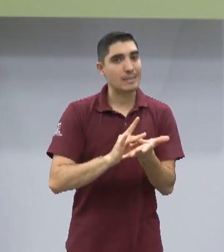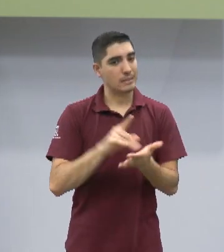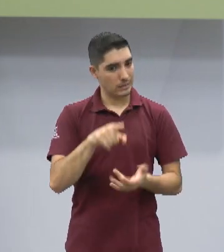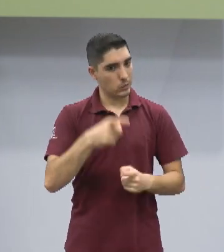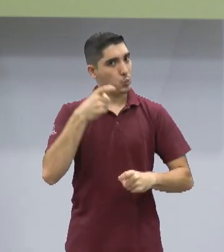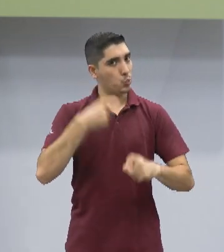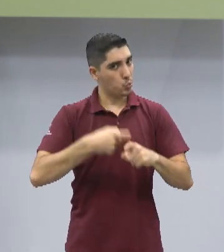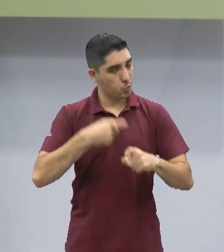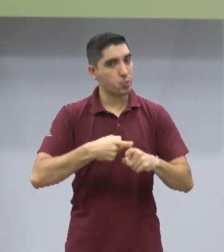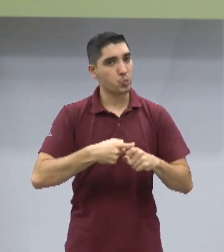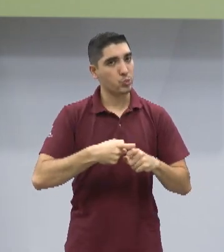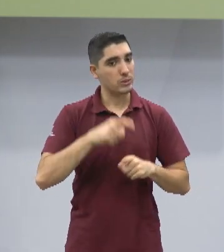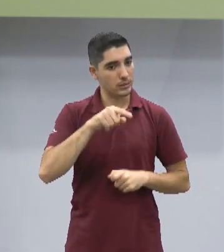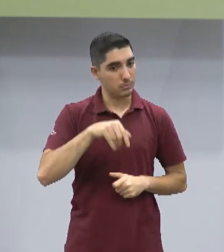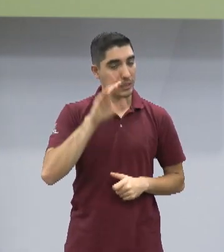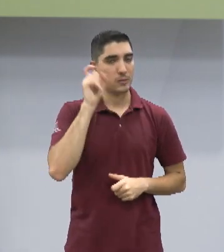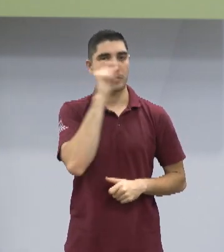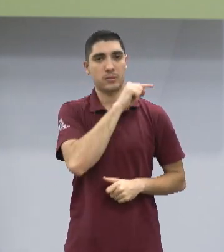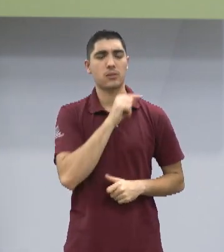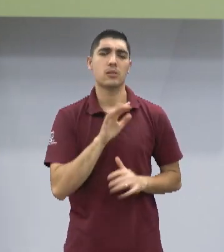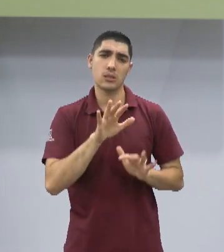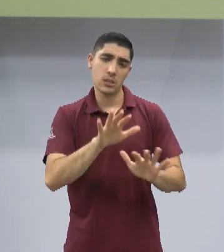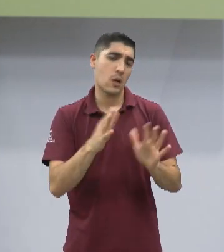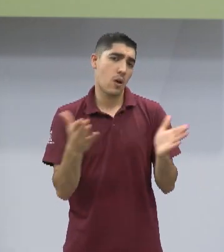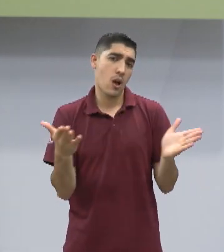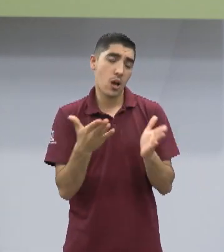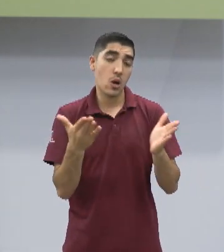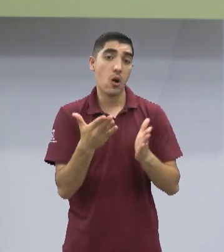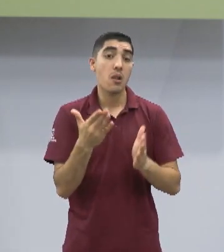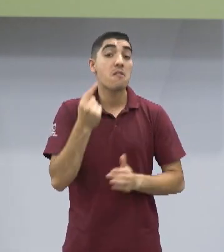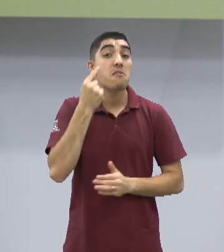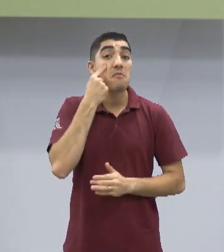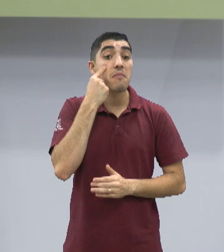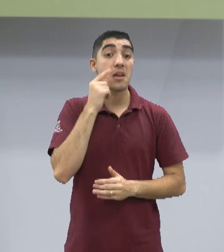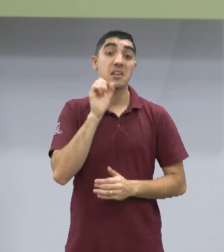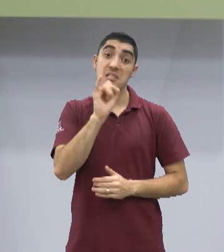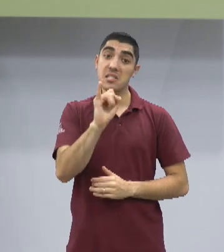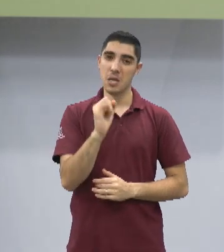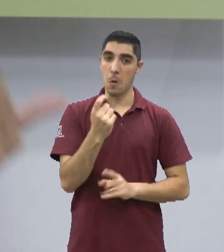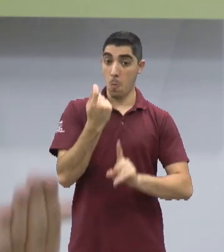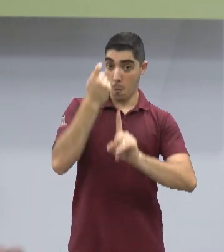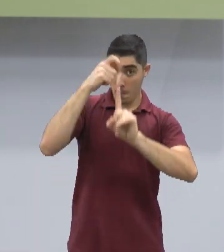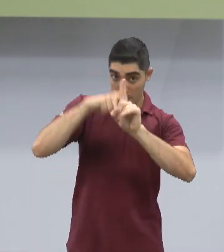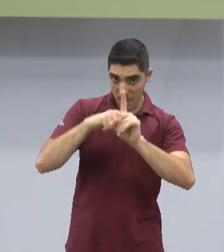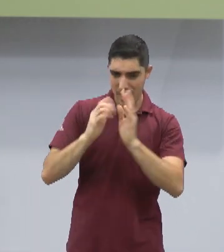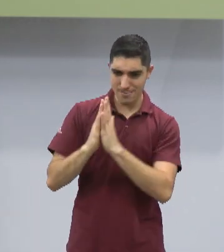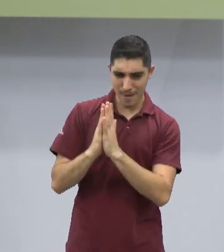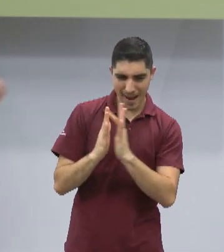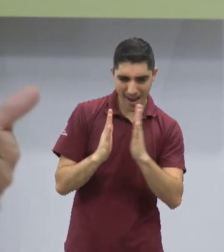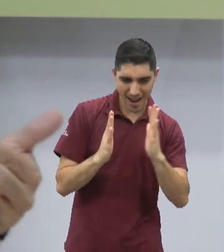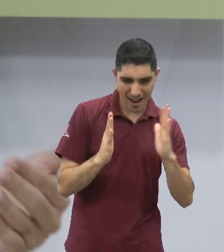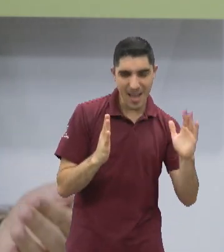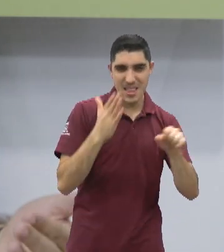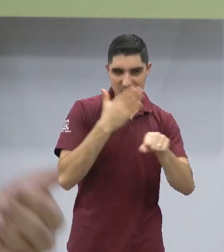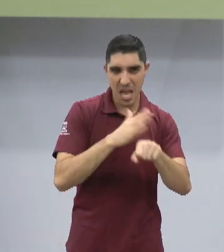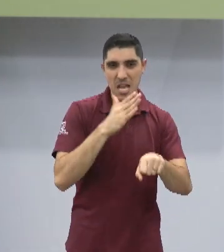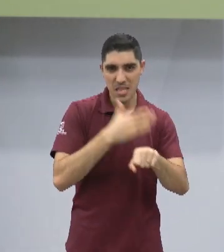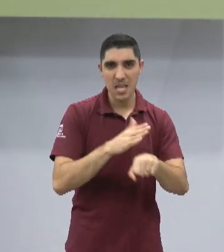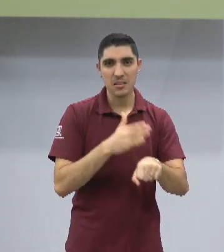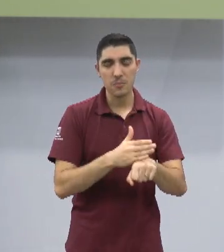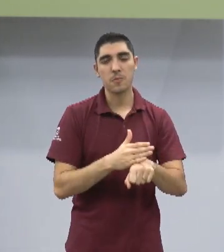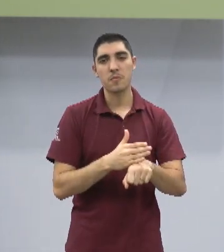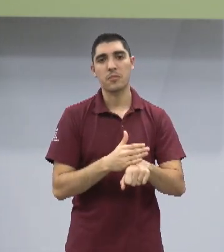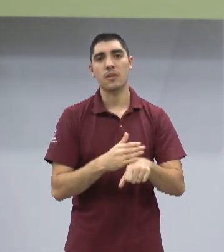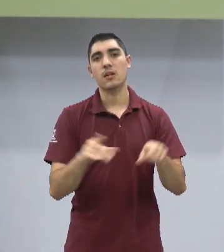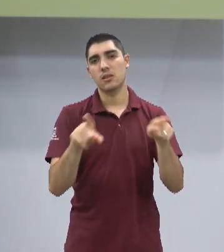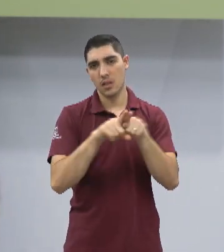tudo muda, né? Agora a gente quer saber se esses 30 dias aí de treinamentos com amistosos, até um jogo treino com o